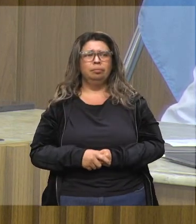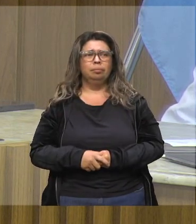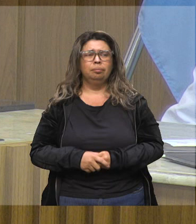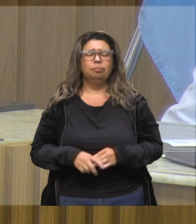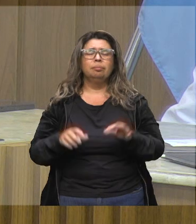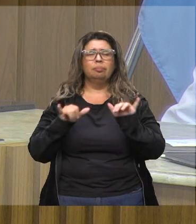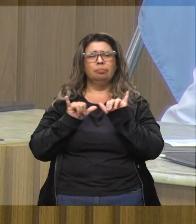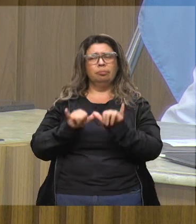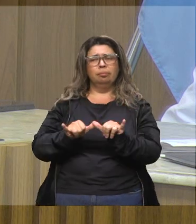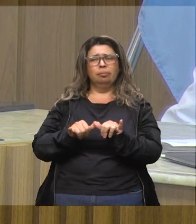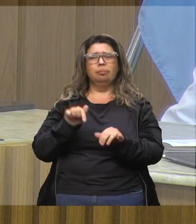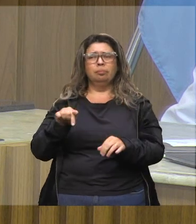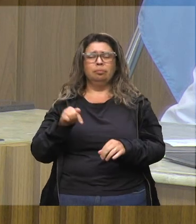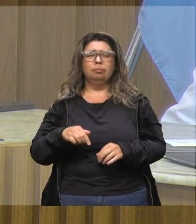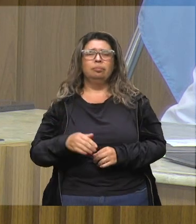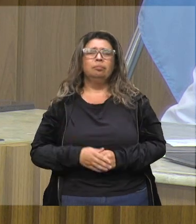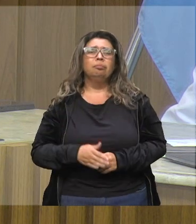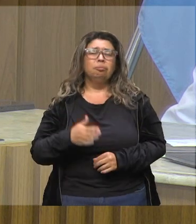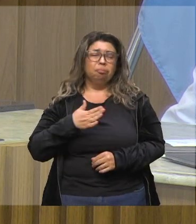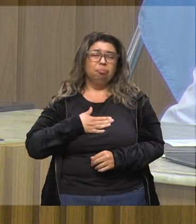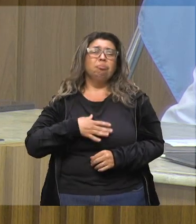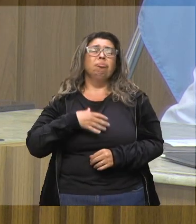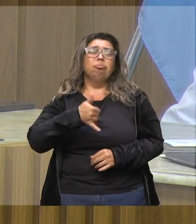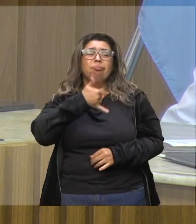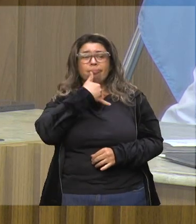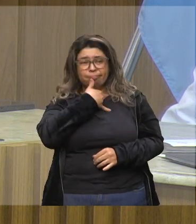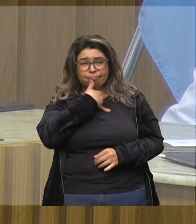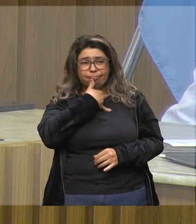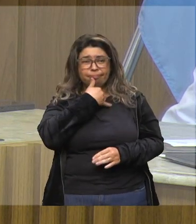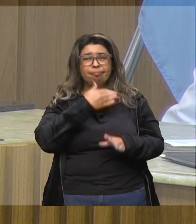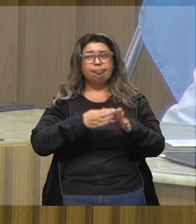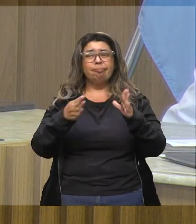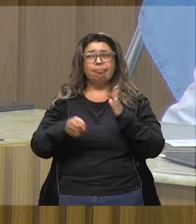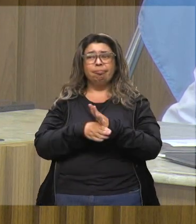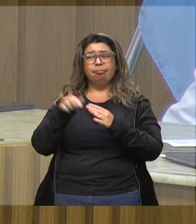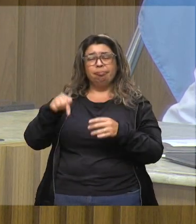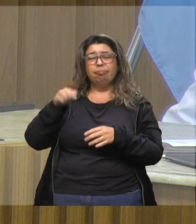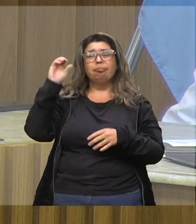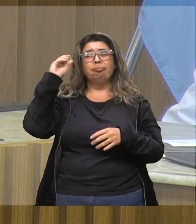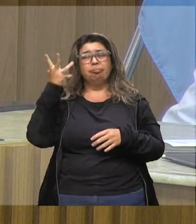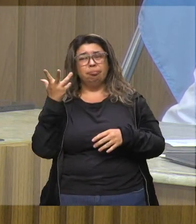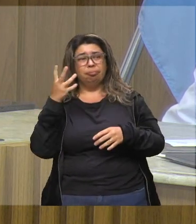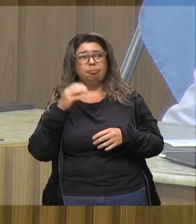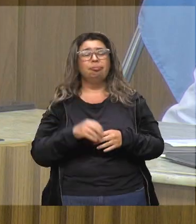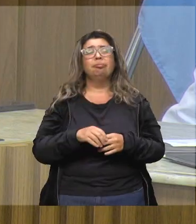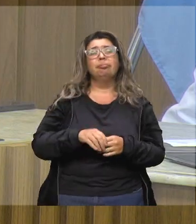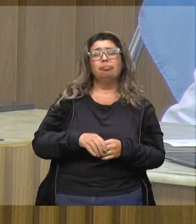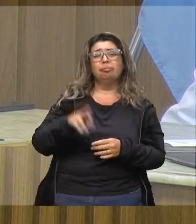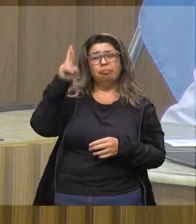Mas fica a minha indignação, novamente, a toda essa situação que ocorre na diretoria da FEMA.